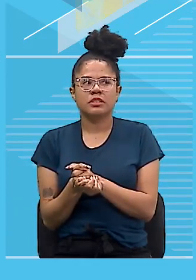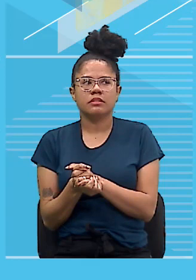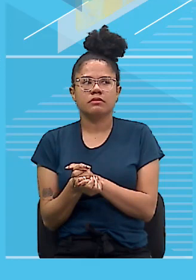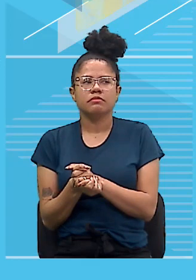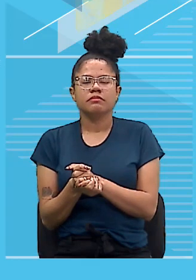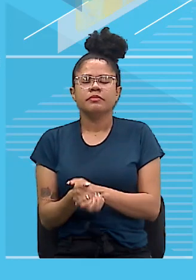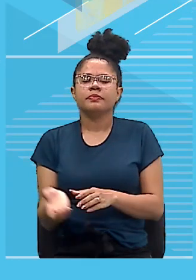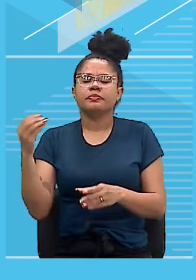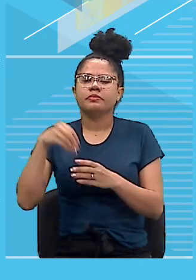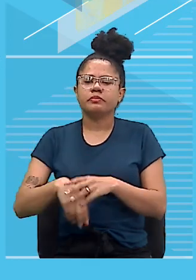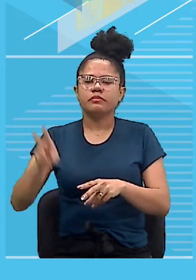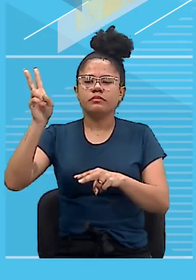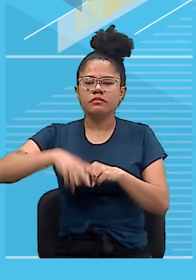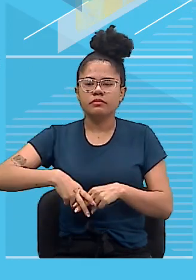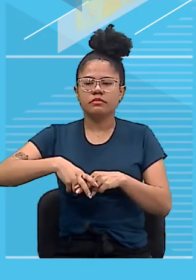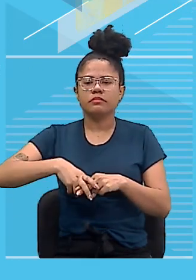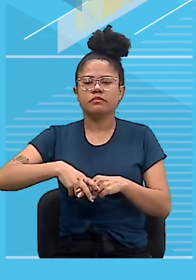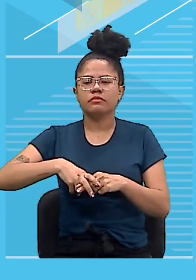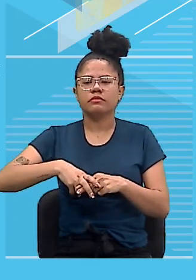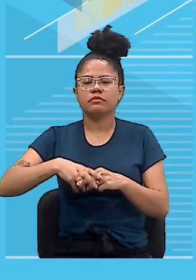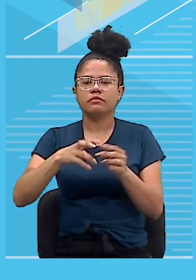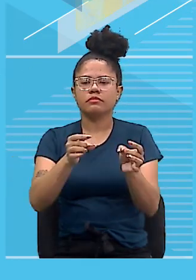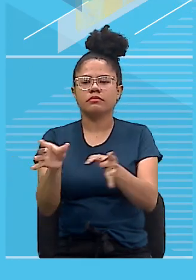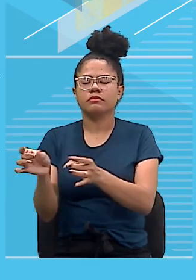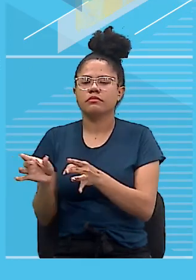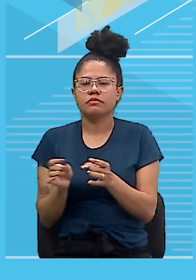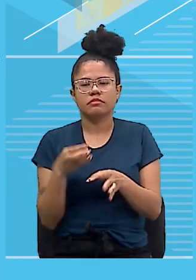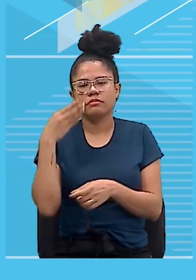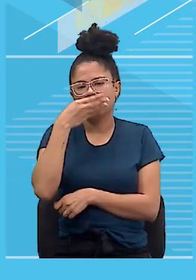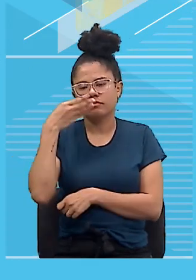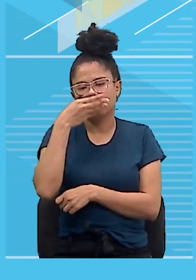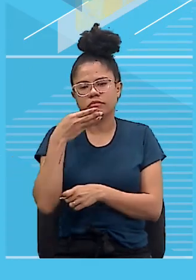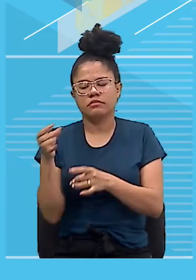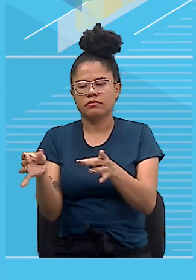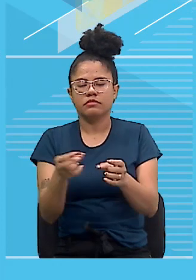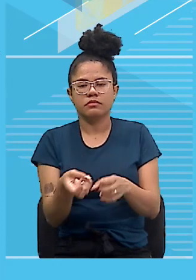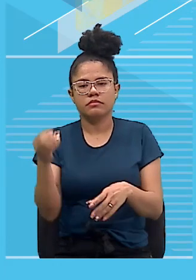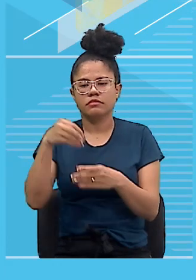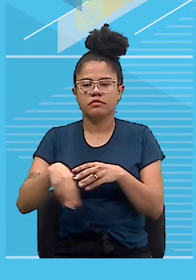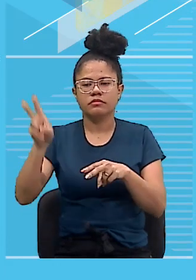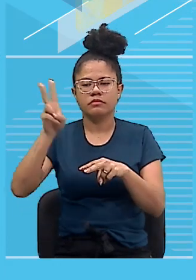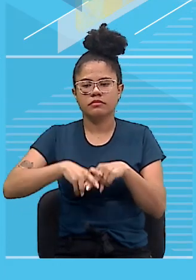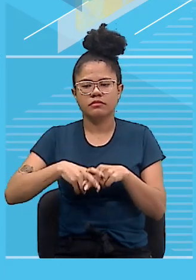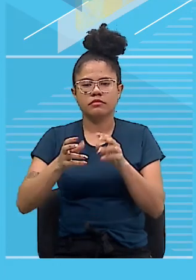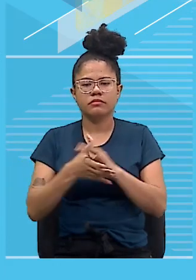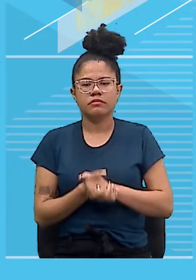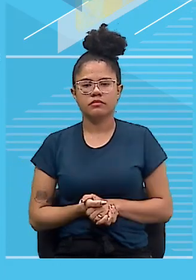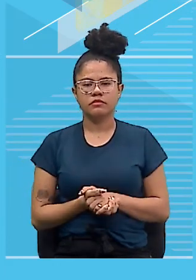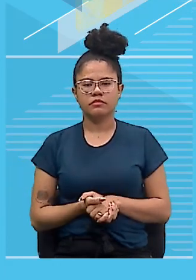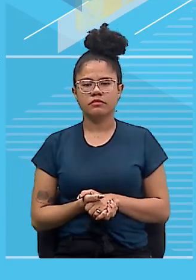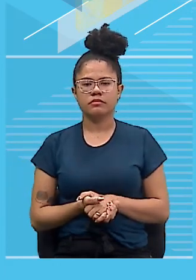jaulas galera em países vizinhos meu Deus do céu que loucura